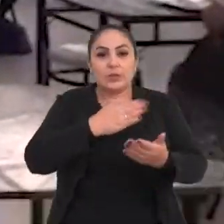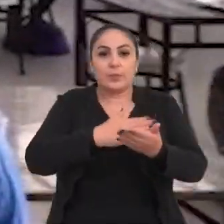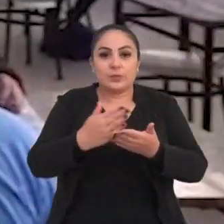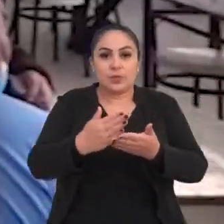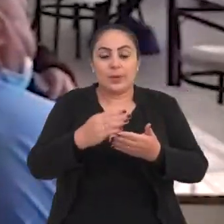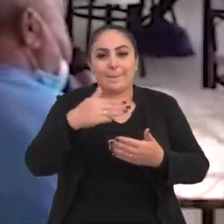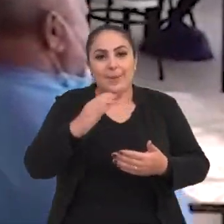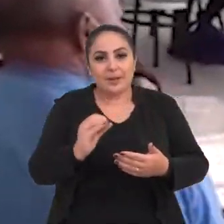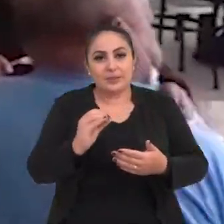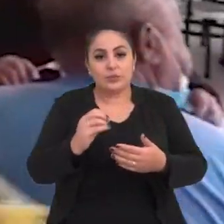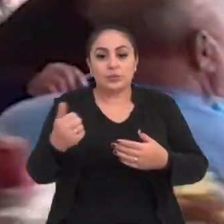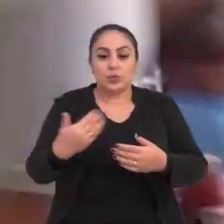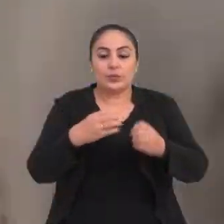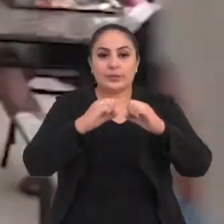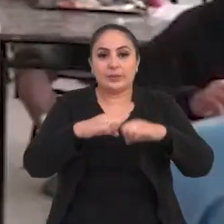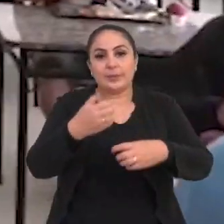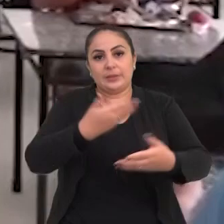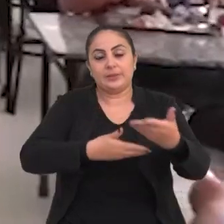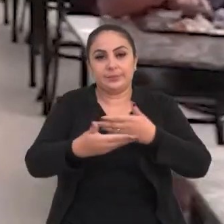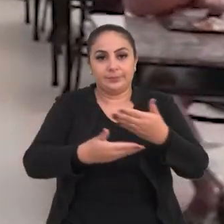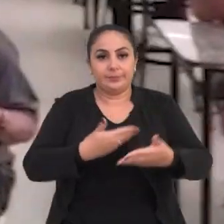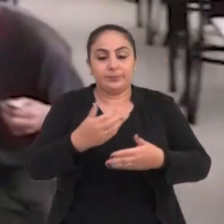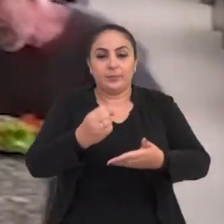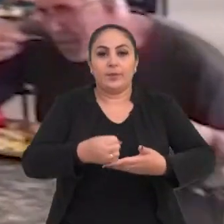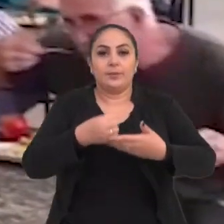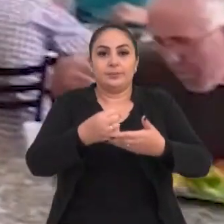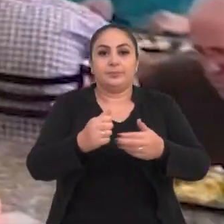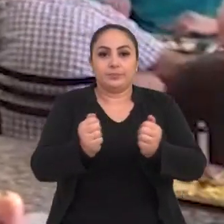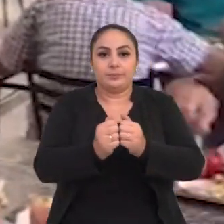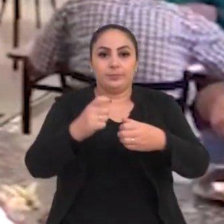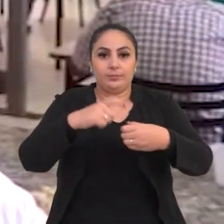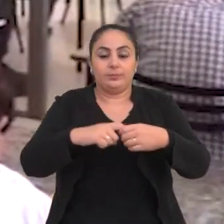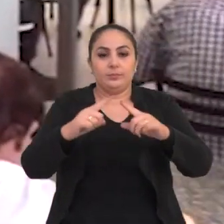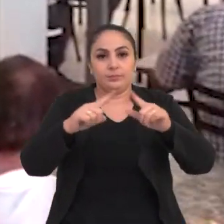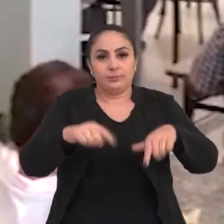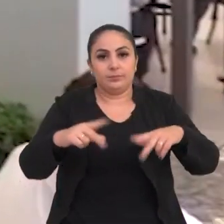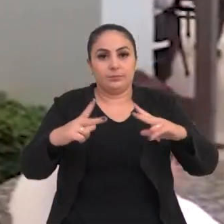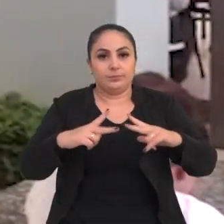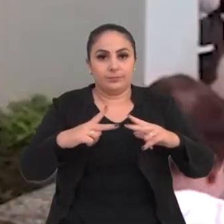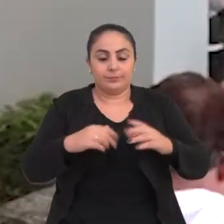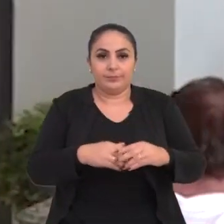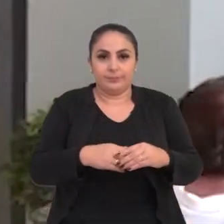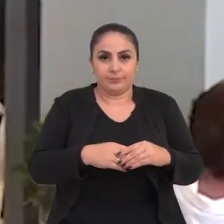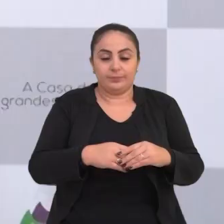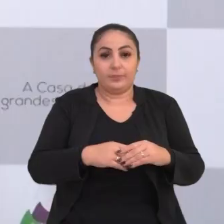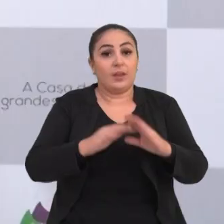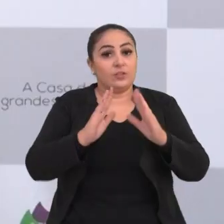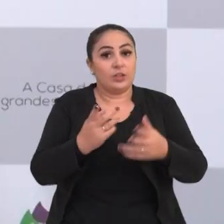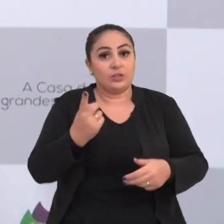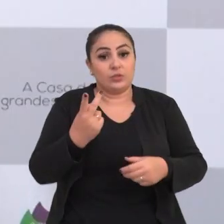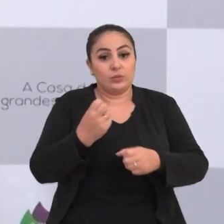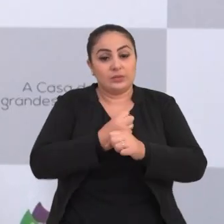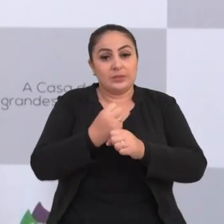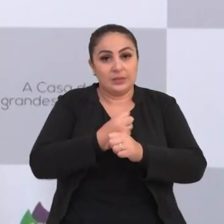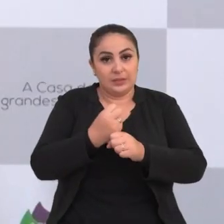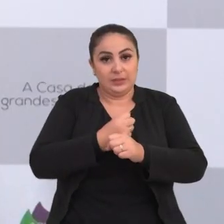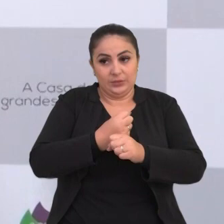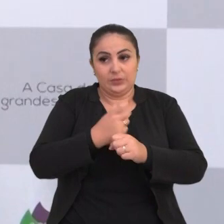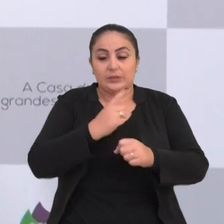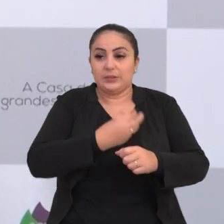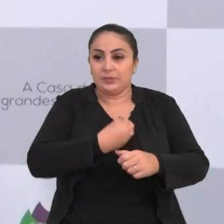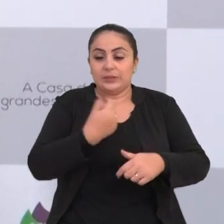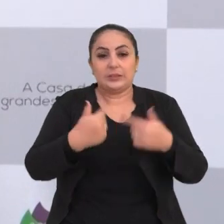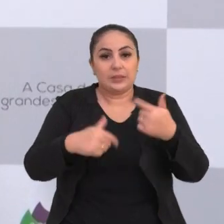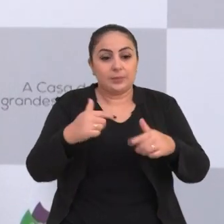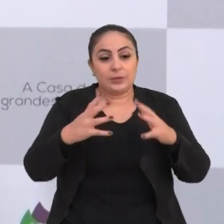inaugurou um novo sistema de atendimento com o apoio de parcerias público-privadas. Já há 12 anos